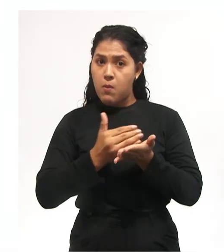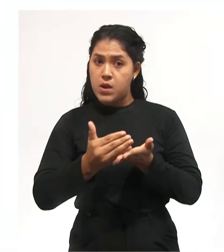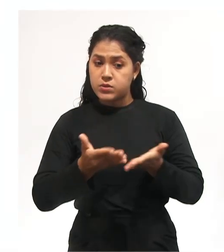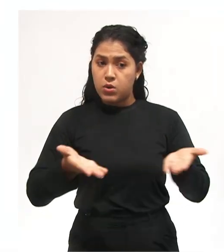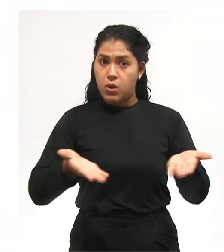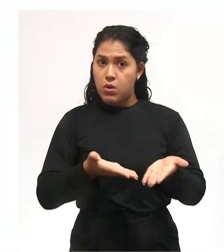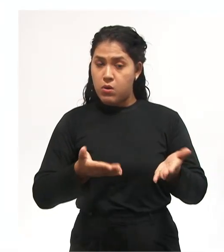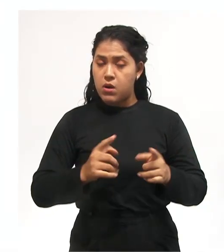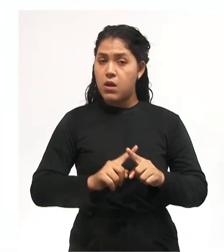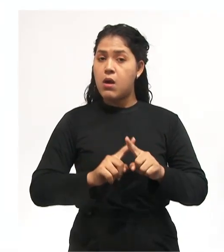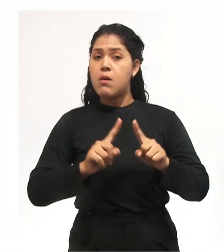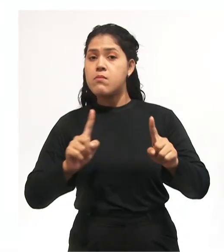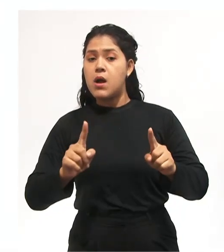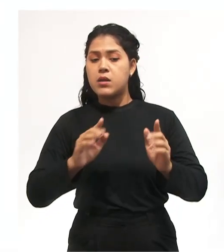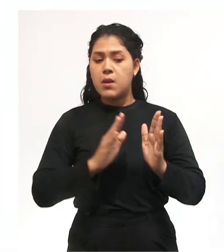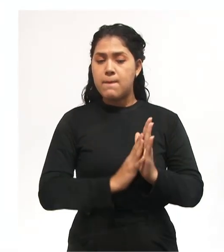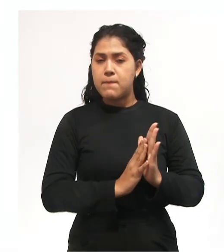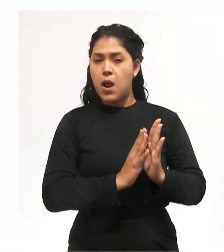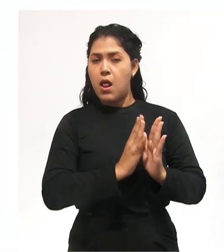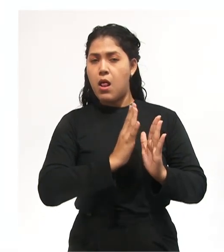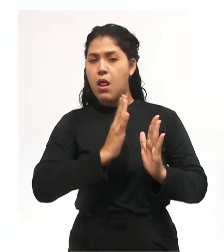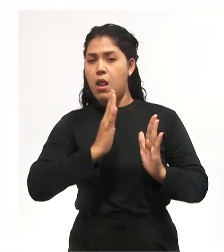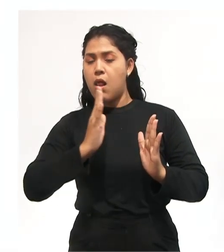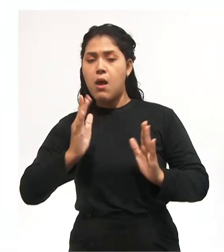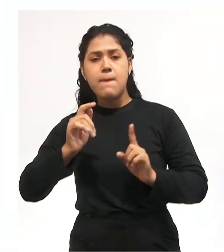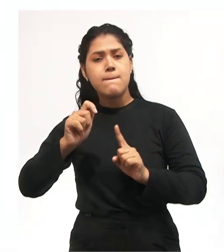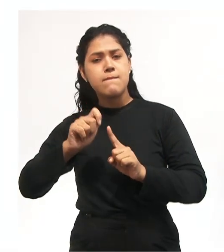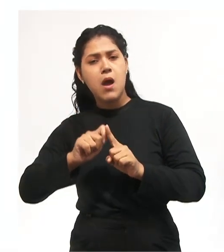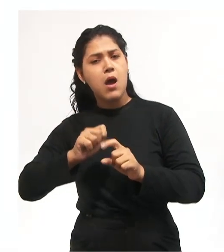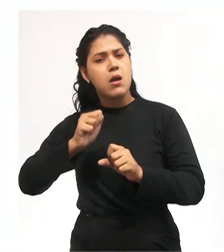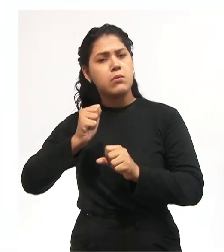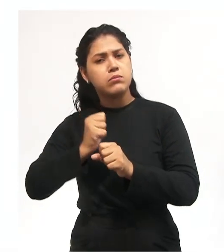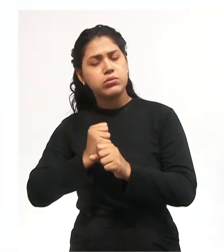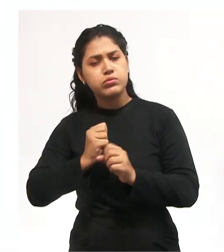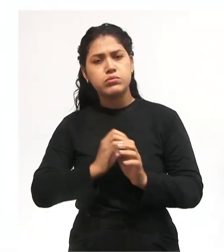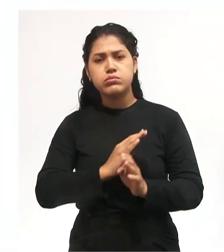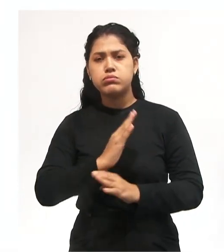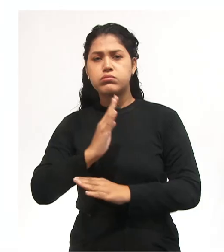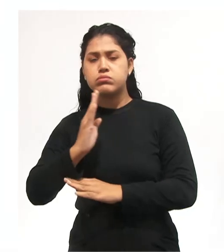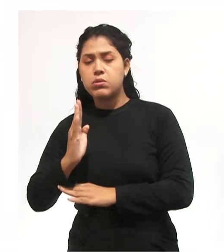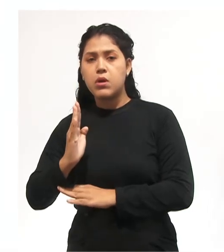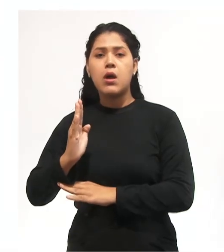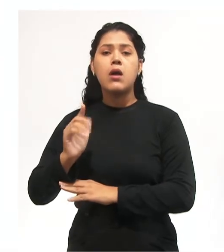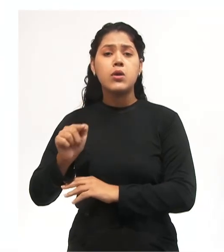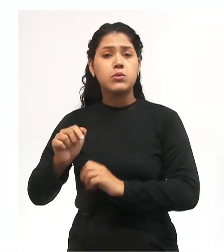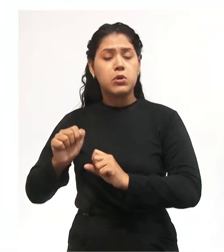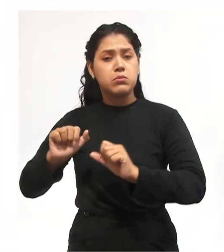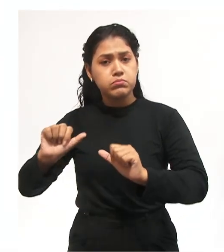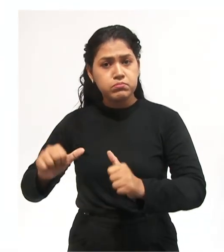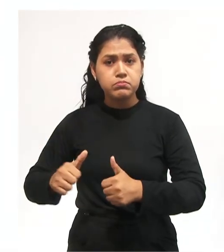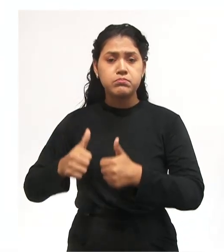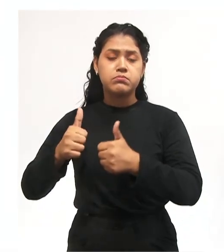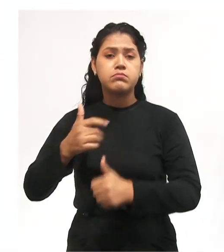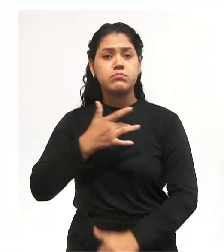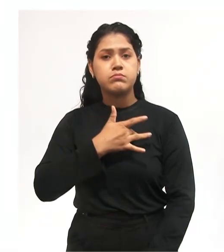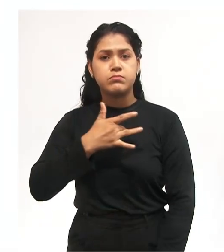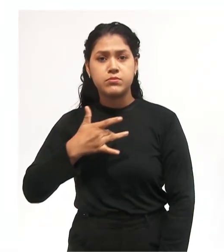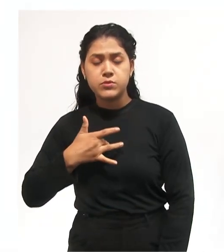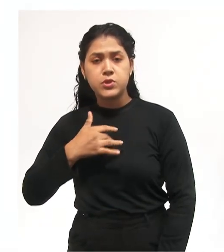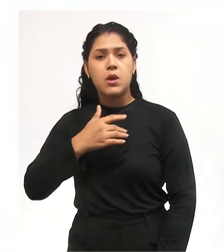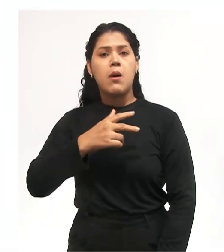ele vai refletir os seus resultados no desenvolvimento pessoal e profissional lá